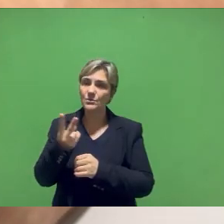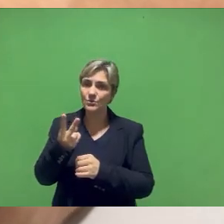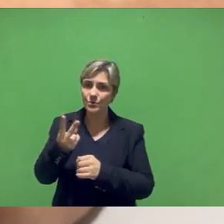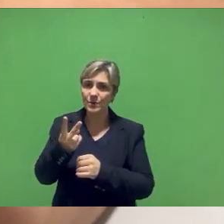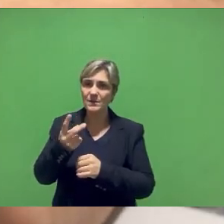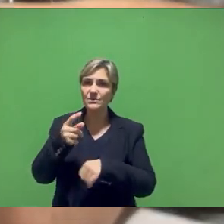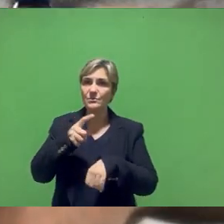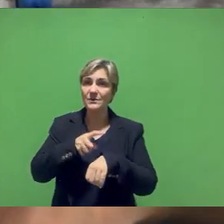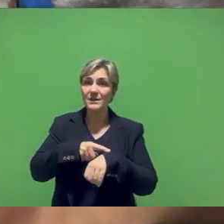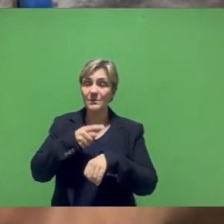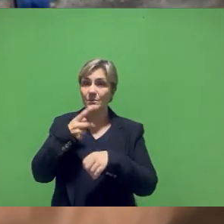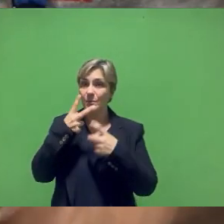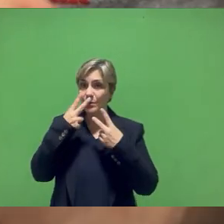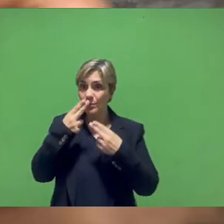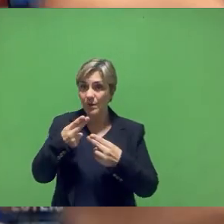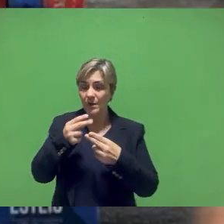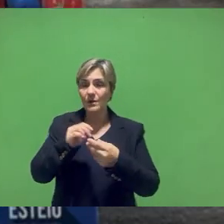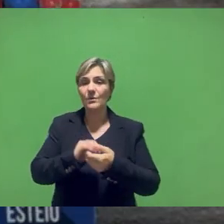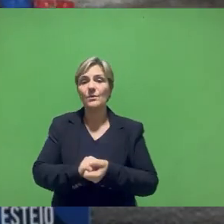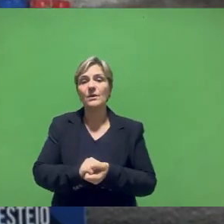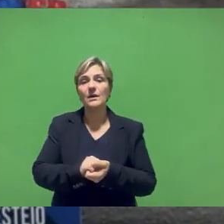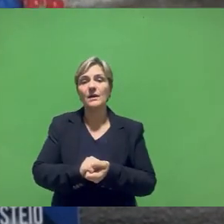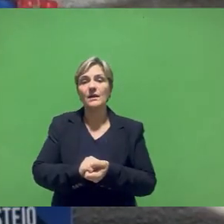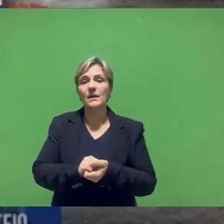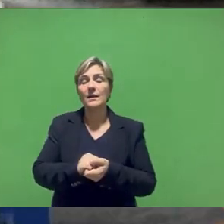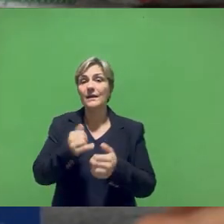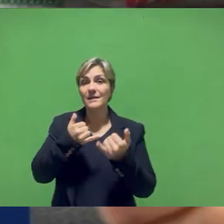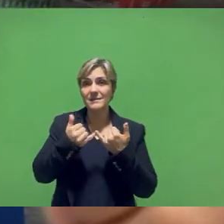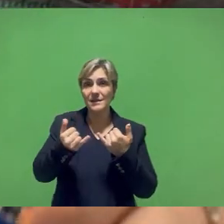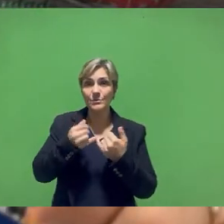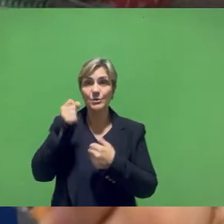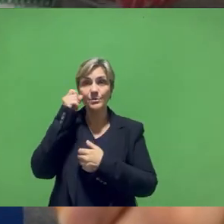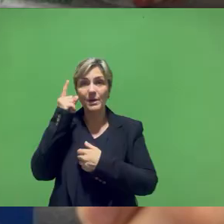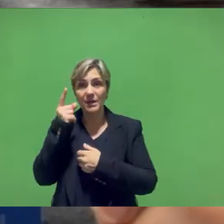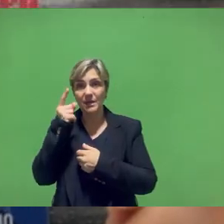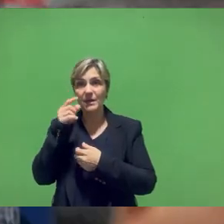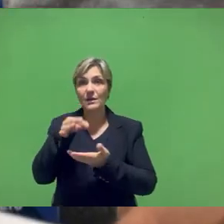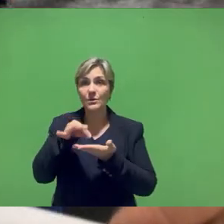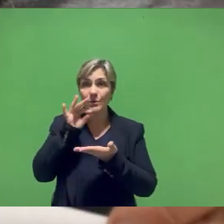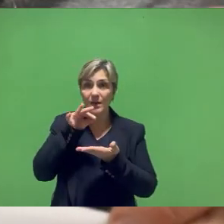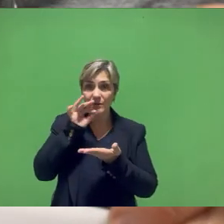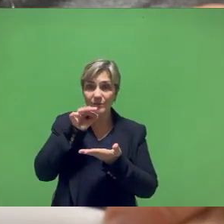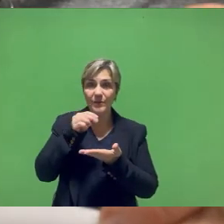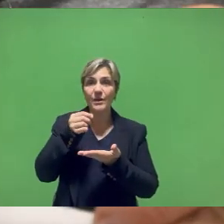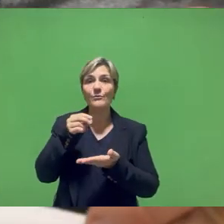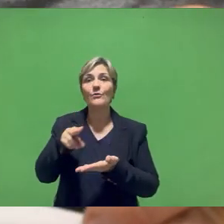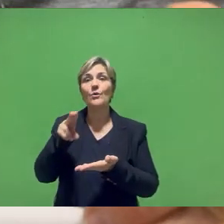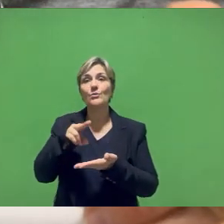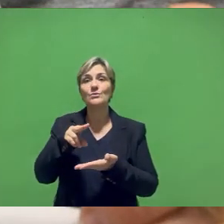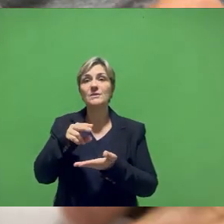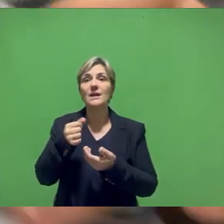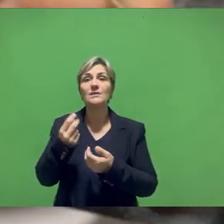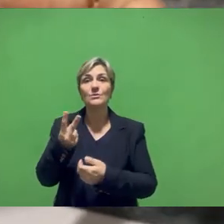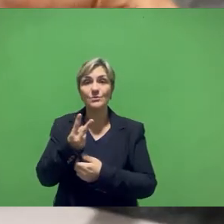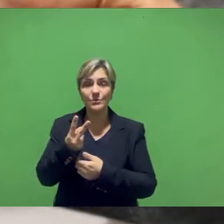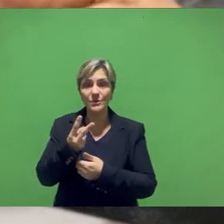tempo, tá? Aí, por exemplo, vou usar de manhã no café a regular, mas também uso a NPH. Então, eu